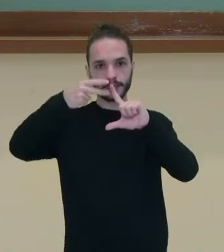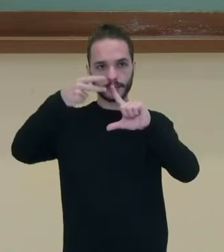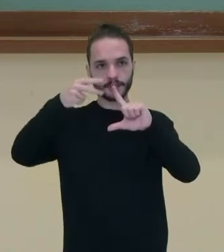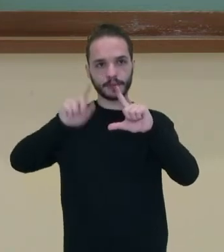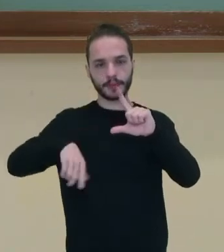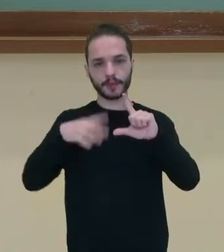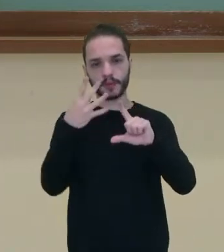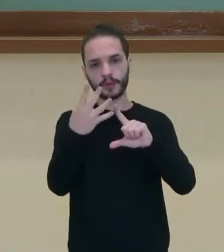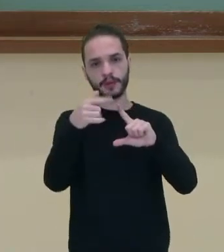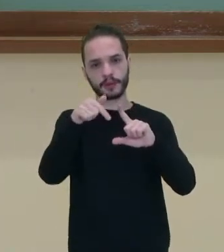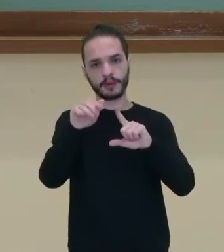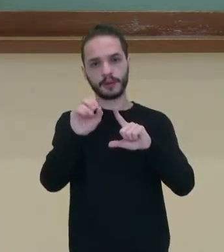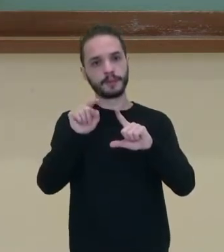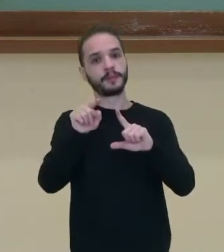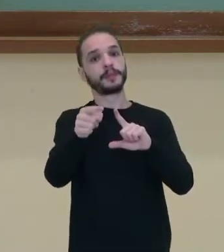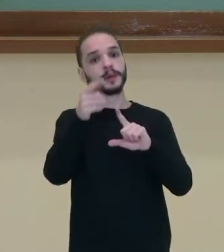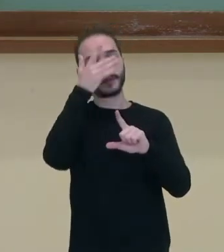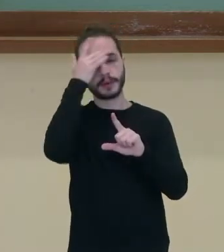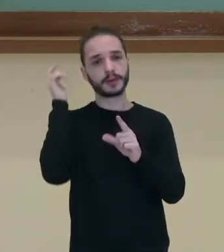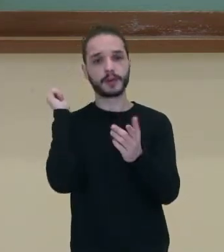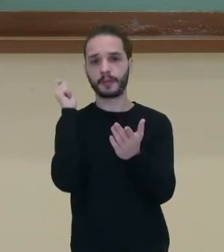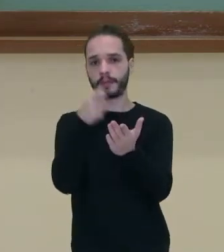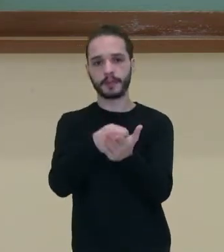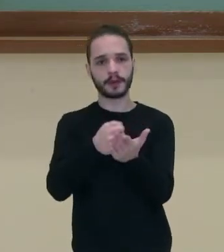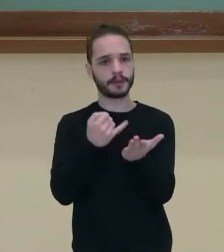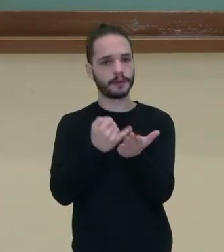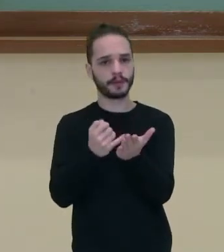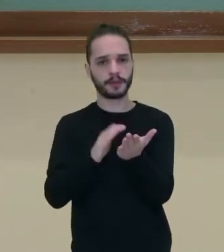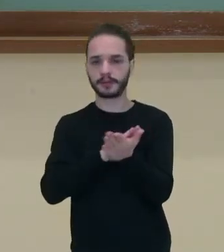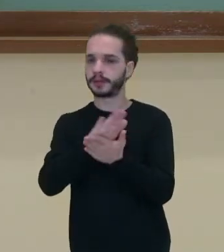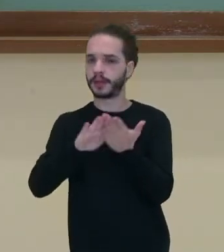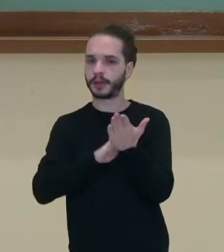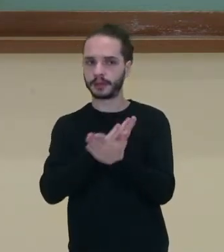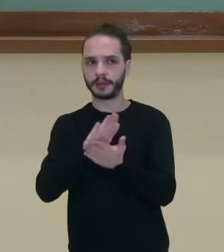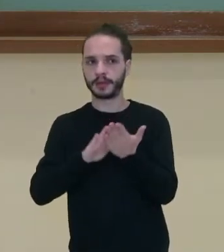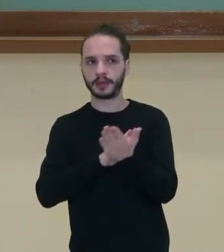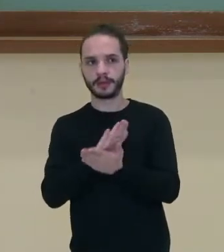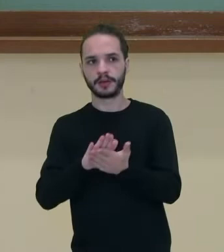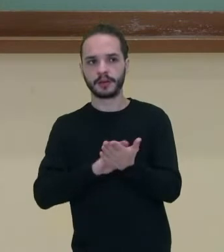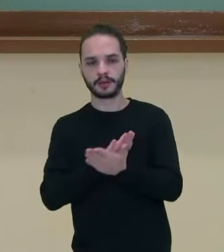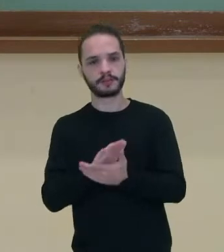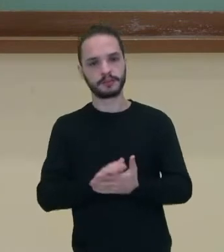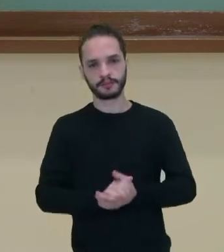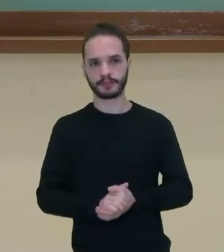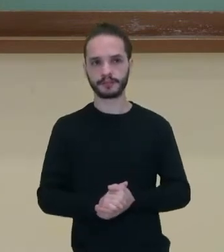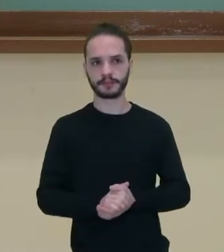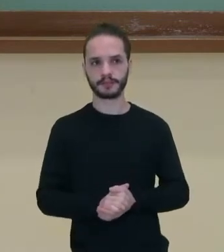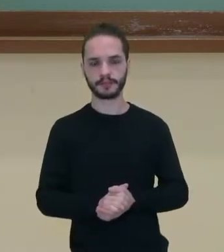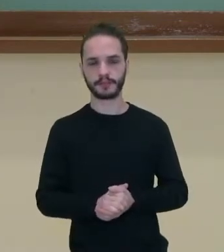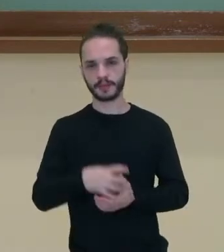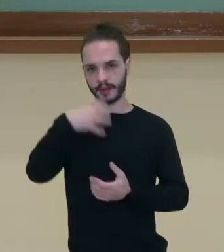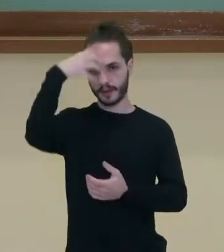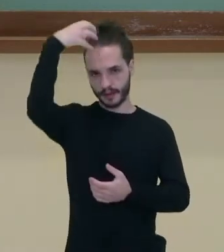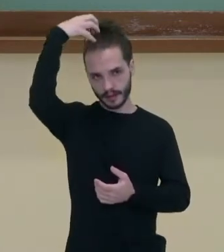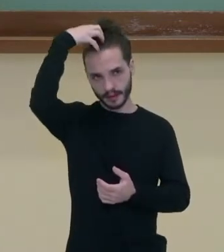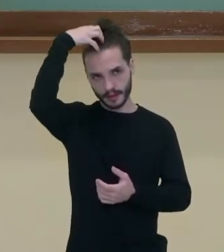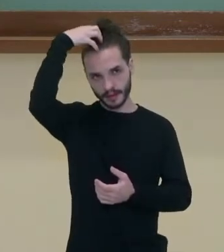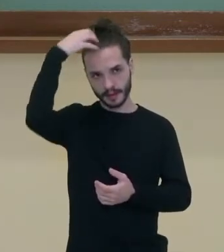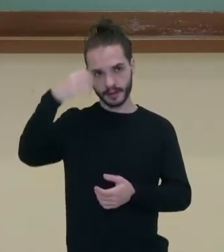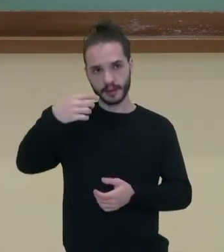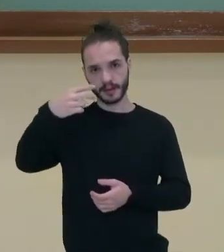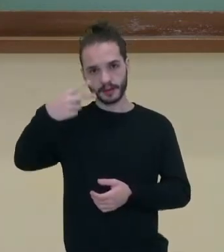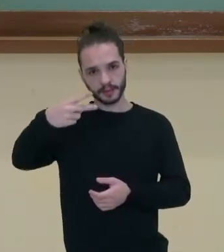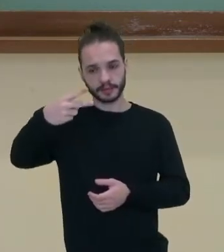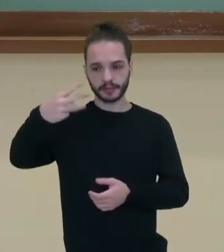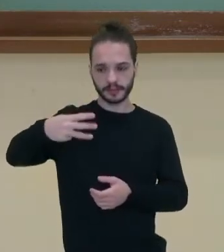470 mil pessoas, né, elas não pagavam imposto, certo? Elas não pagavam imposto, né? O rei, o 1º estado e o 2º estado não